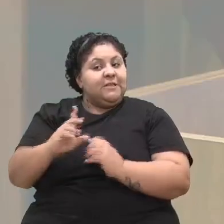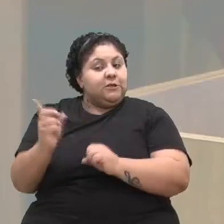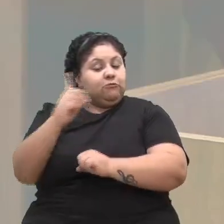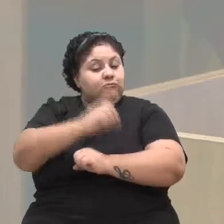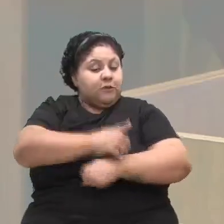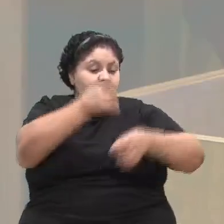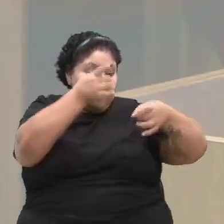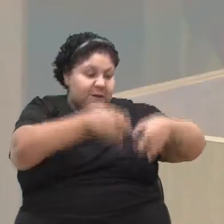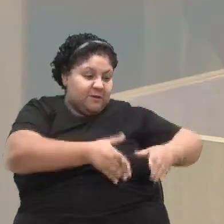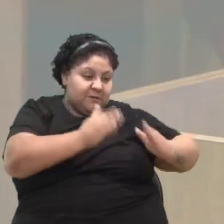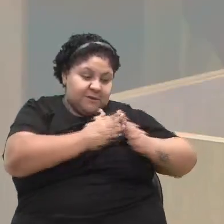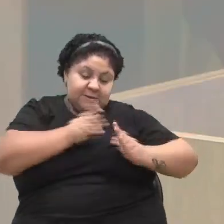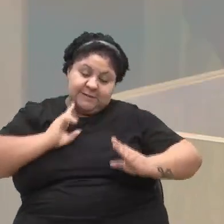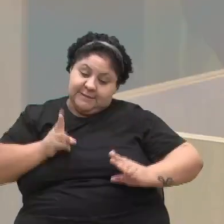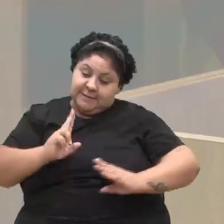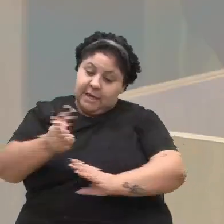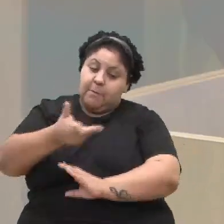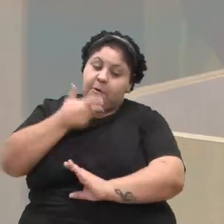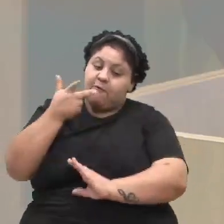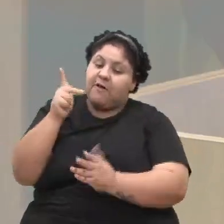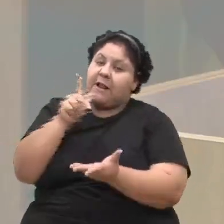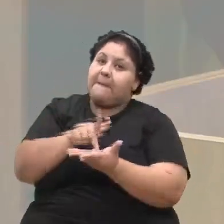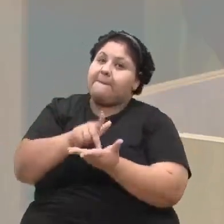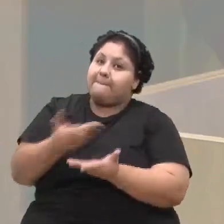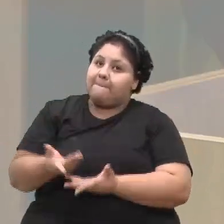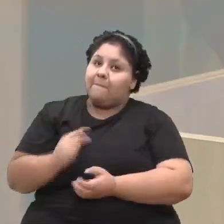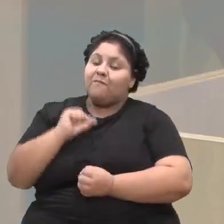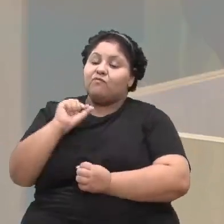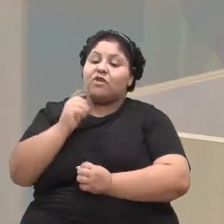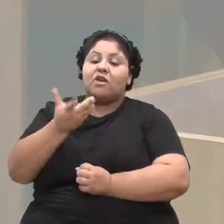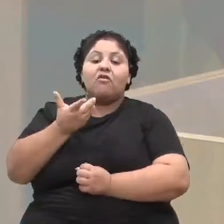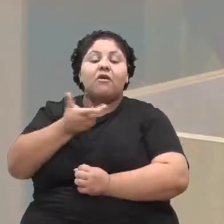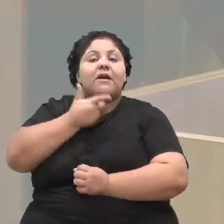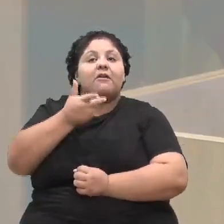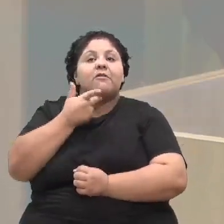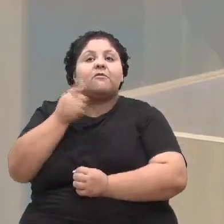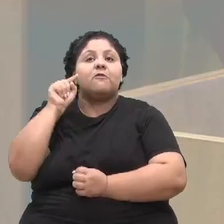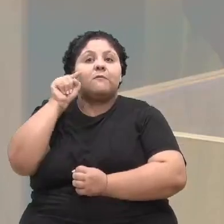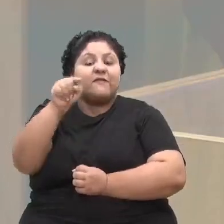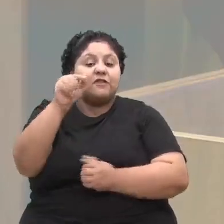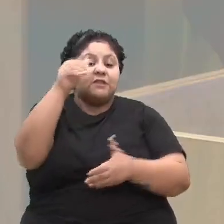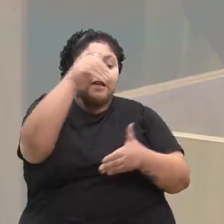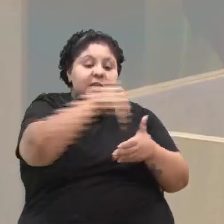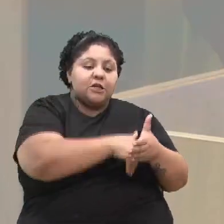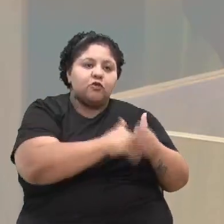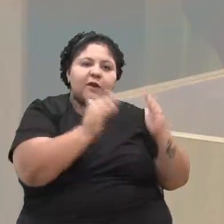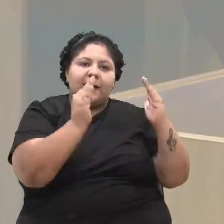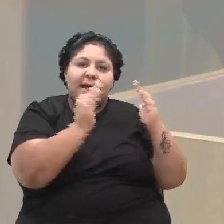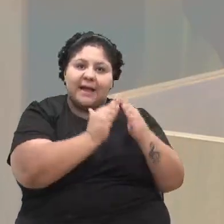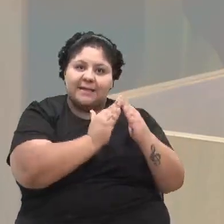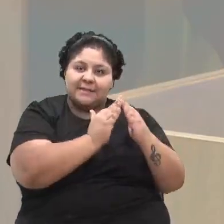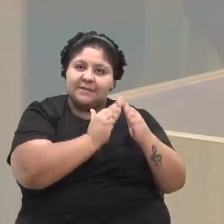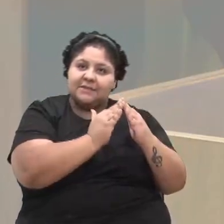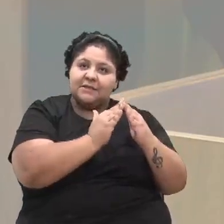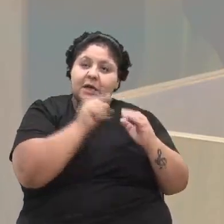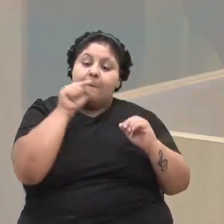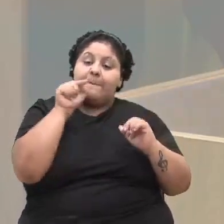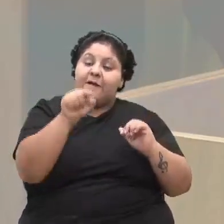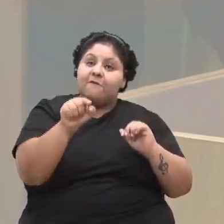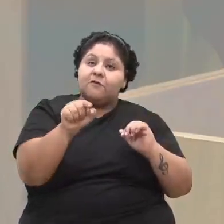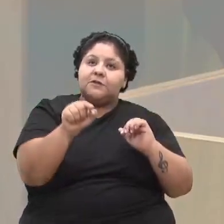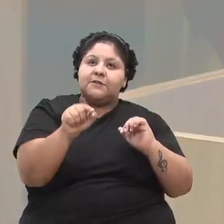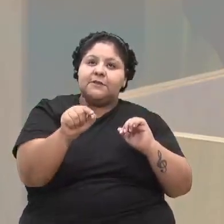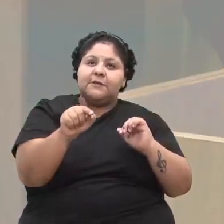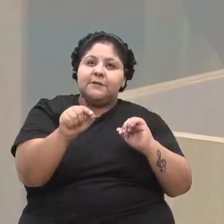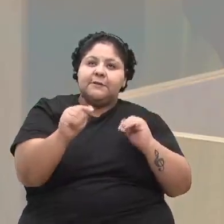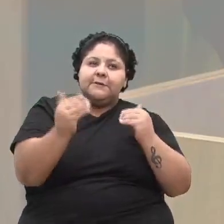sempre falando a verdade. O que eu tenho para dizer, para você eleitor que está em casa, para você que está